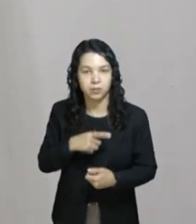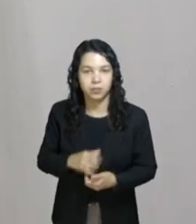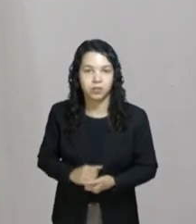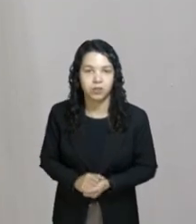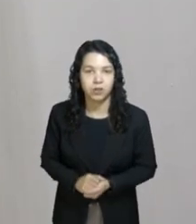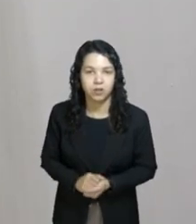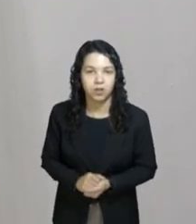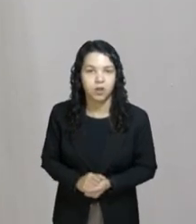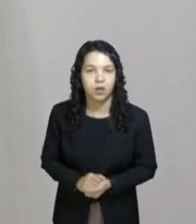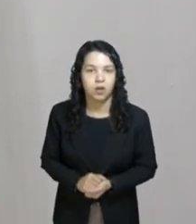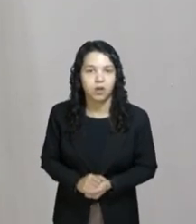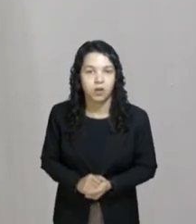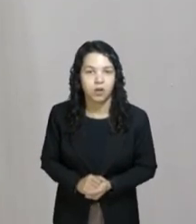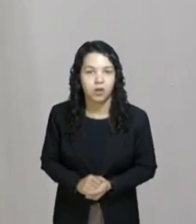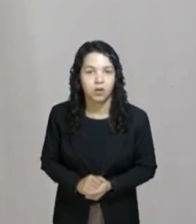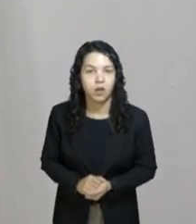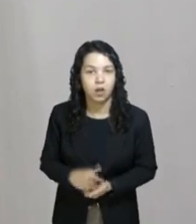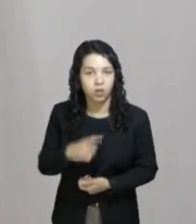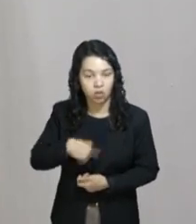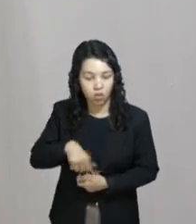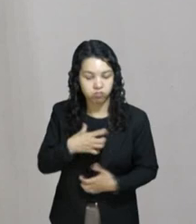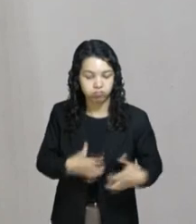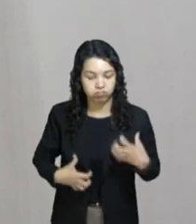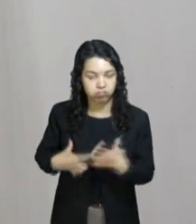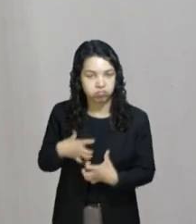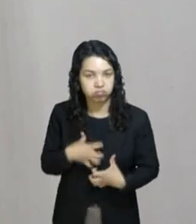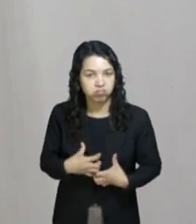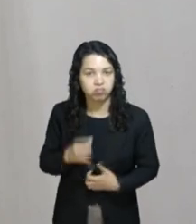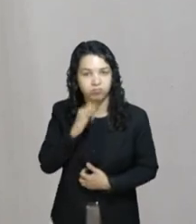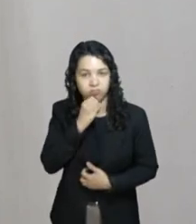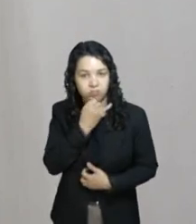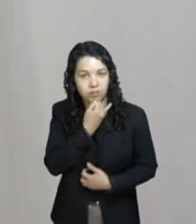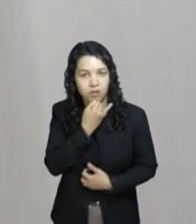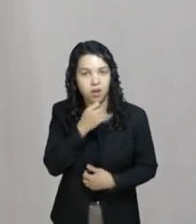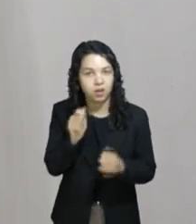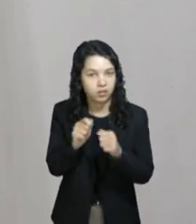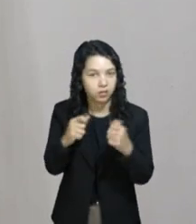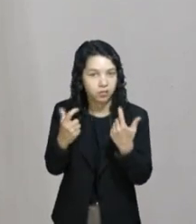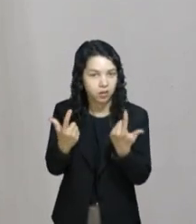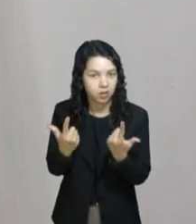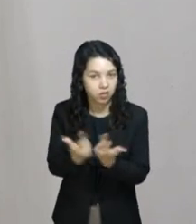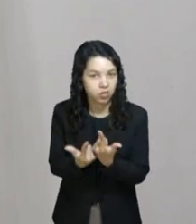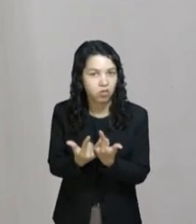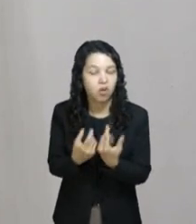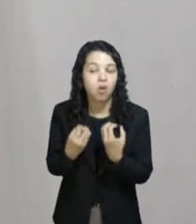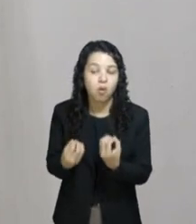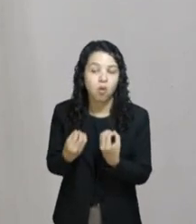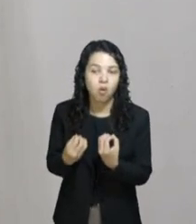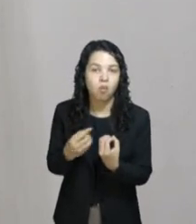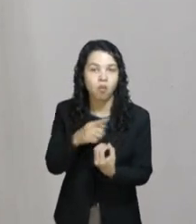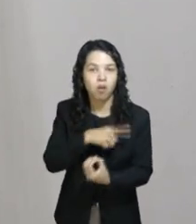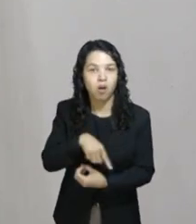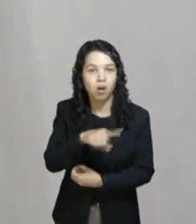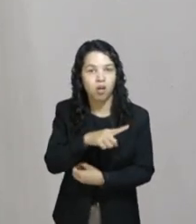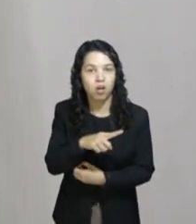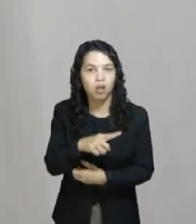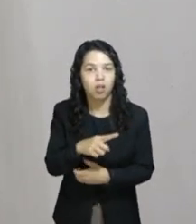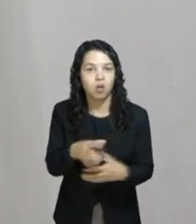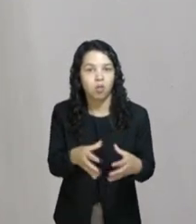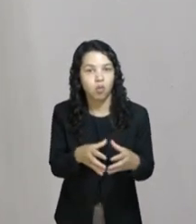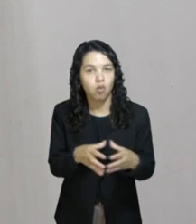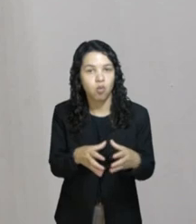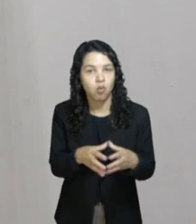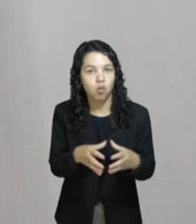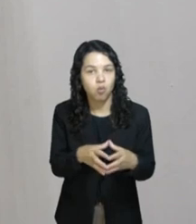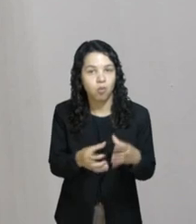descontentamento descontentamento com a forma que a Assembleia Legislativa é tratada pela Fundação de esportes de Santa